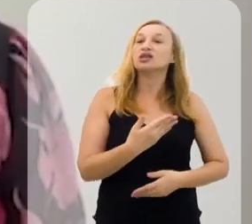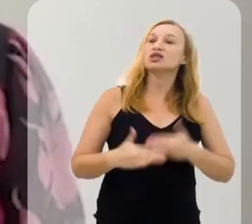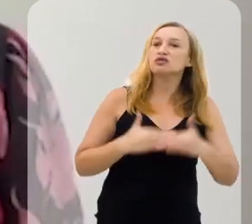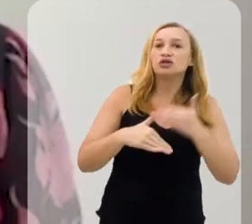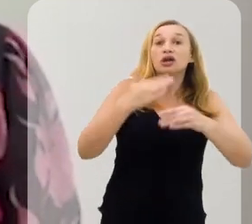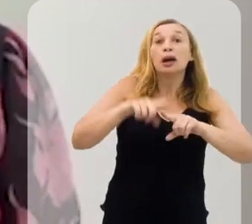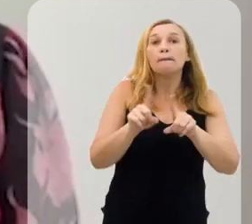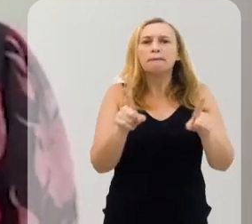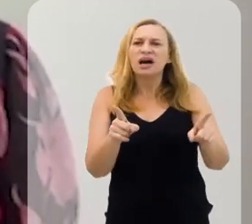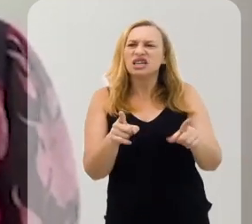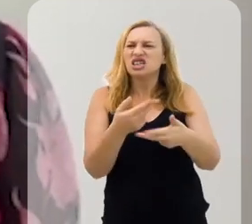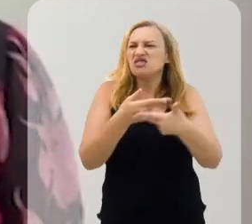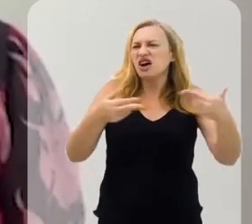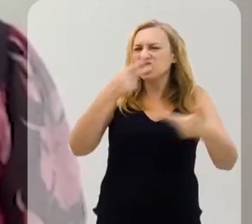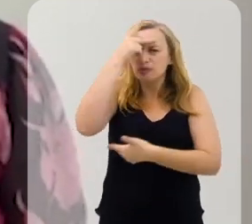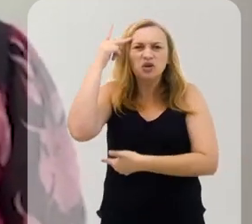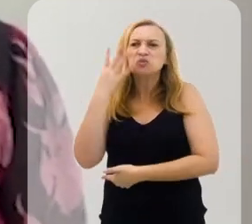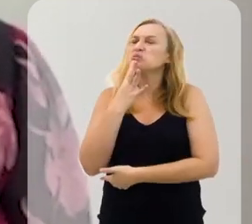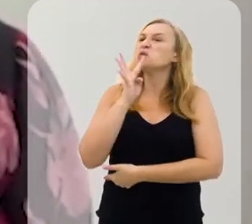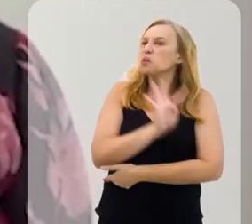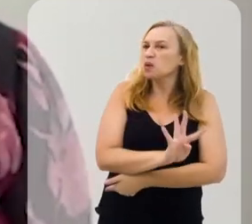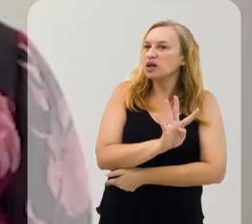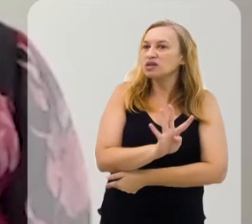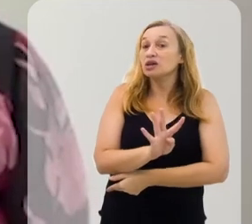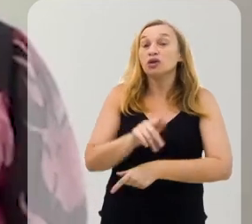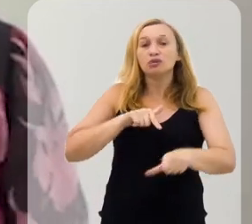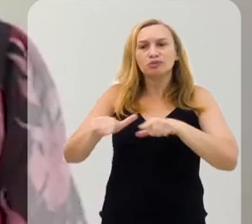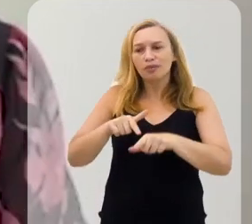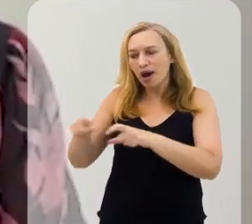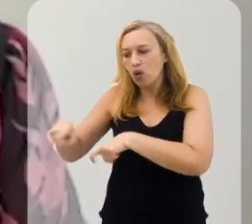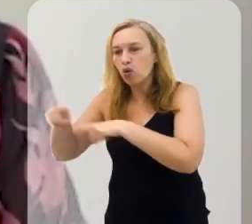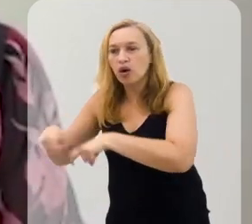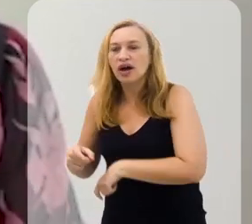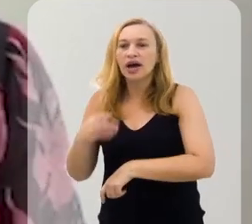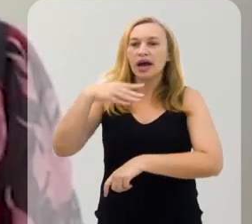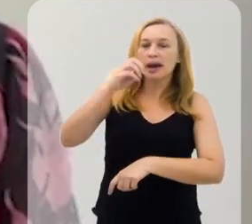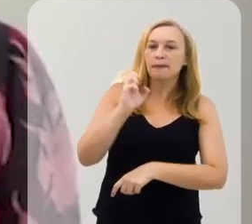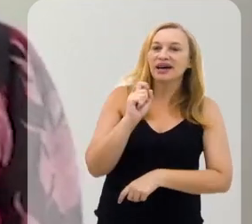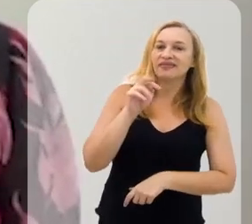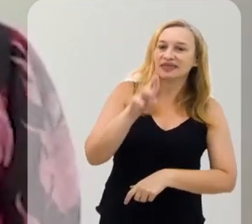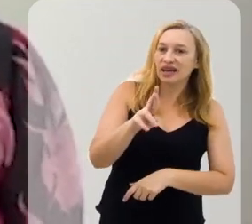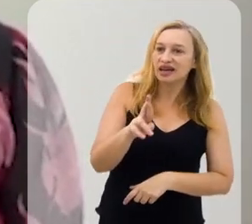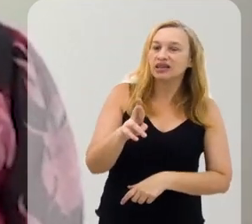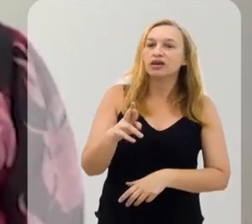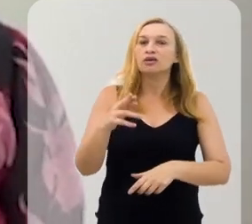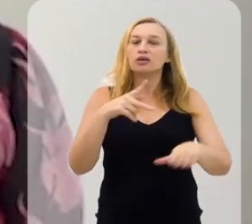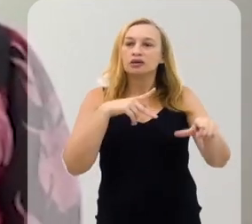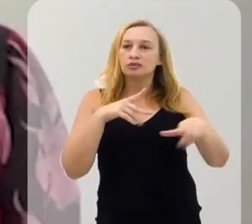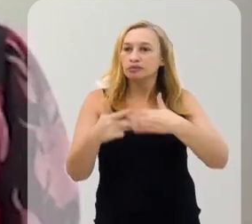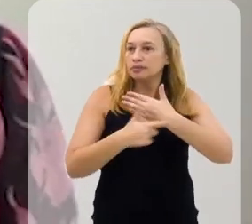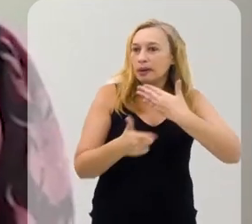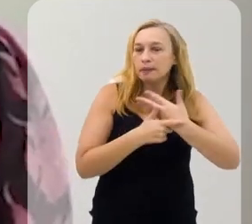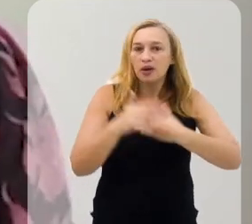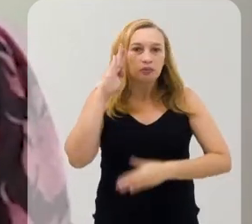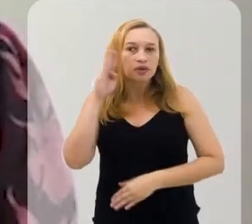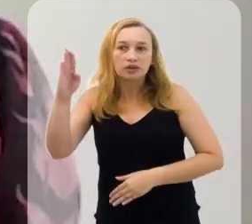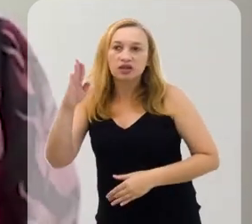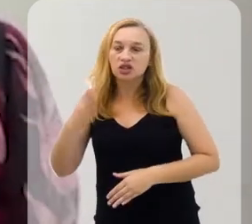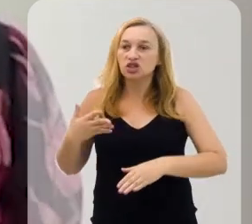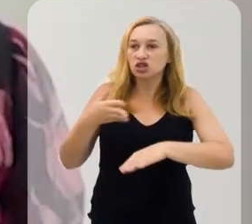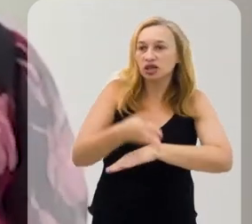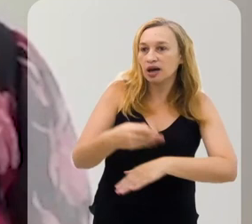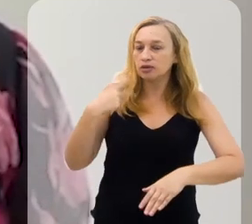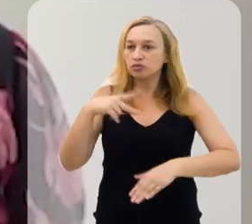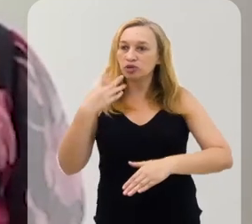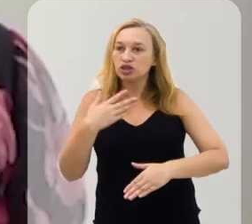para essas políticas que são desenvolvidas. Mas muita gente desconhece o trabalho da extensão rural. E a Emater tem um papel fundamental de justamente fazer com